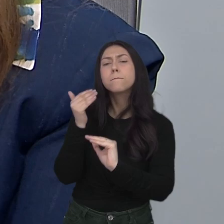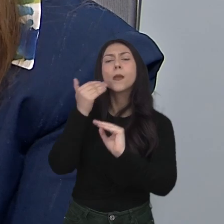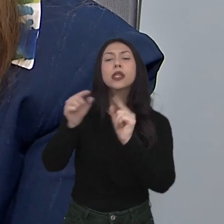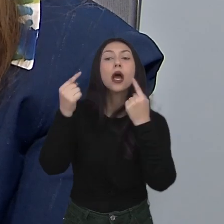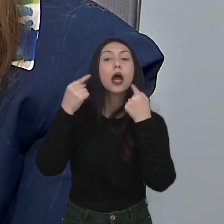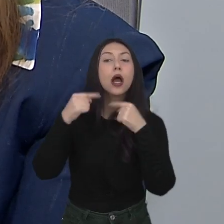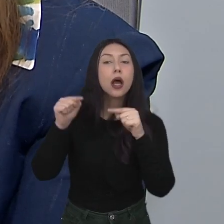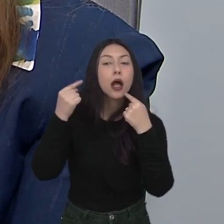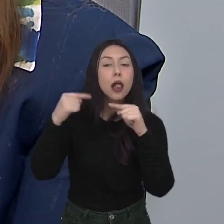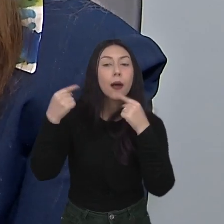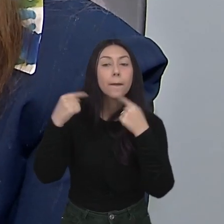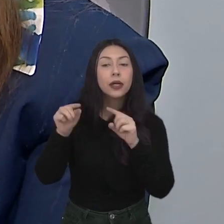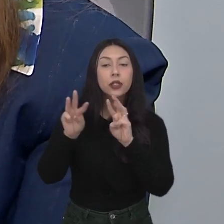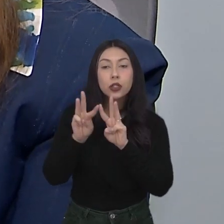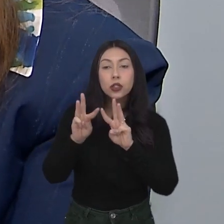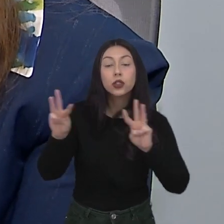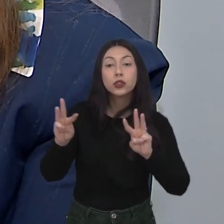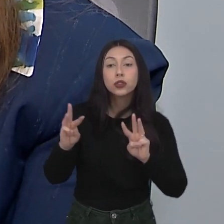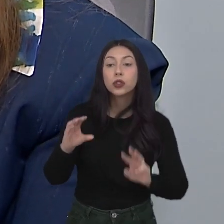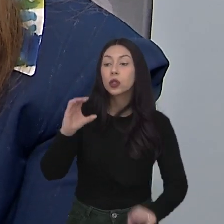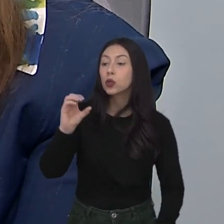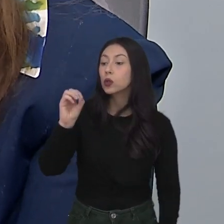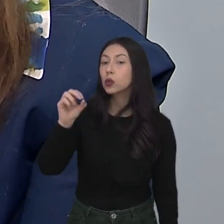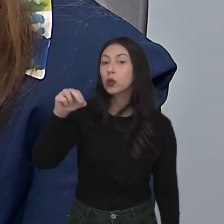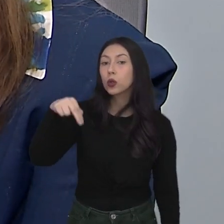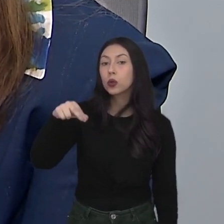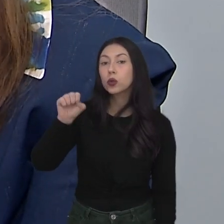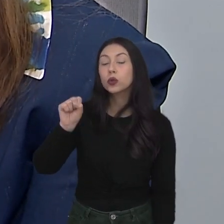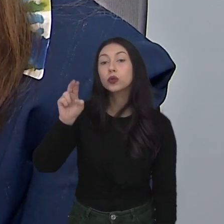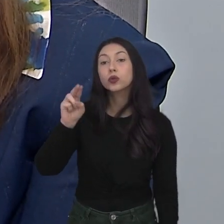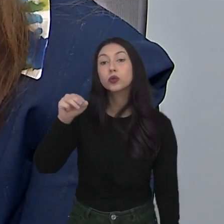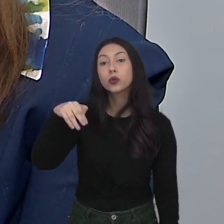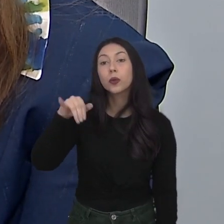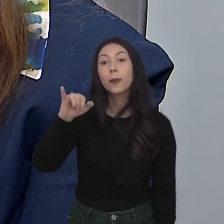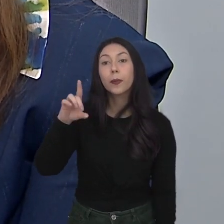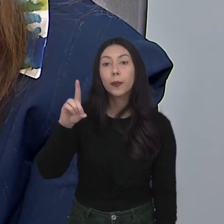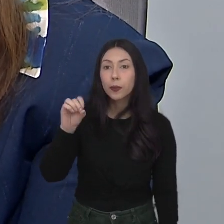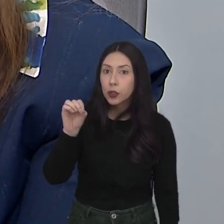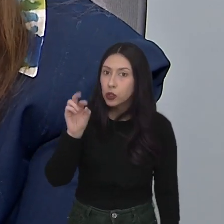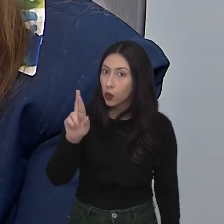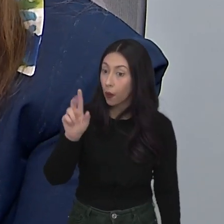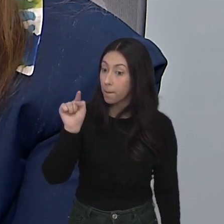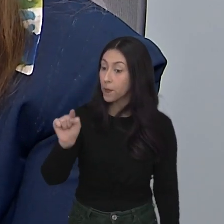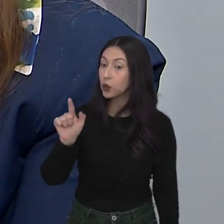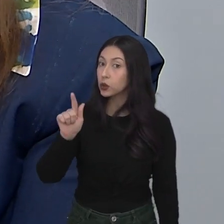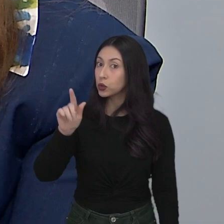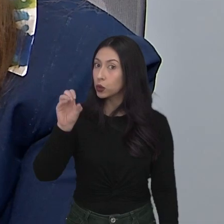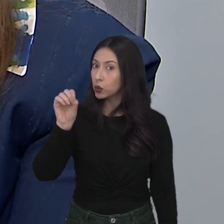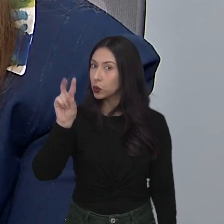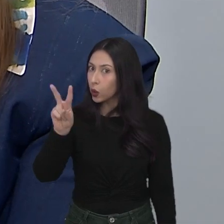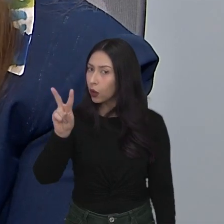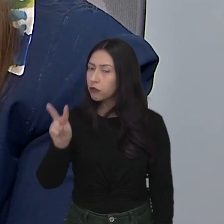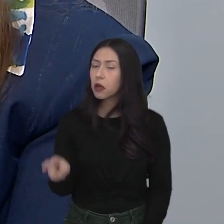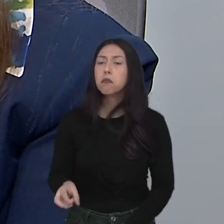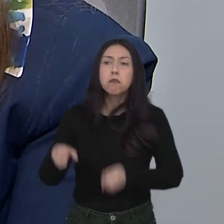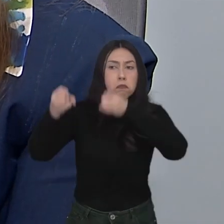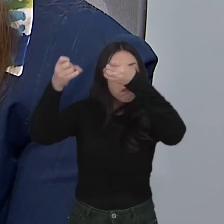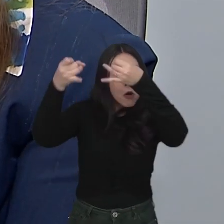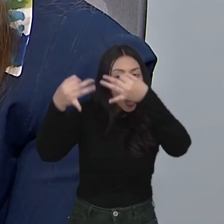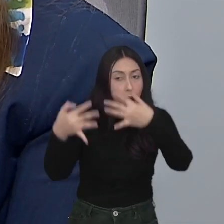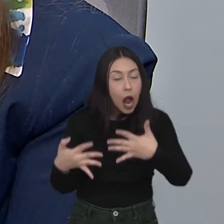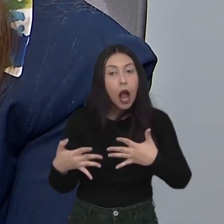uma reclamação através do site consumidor.gov. E lá você vai descrever em